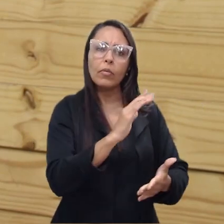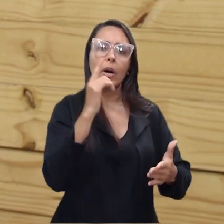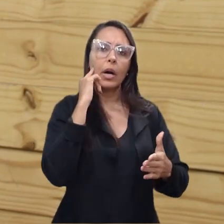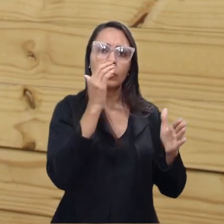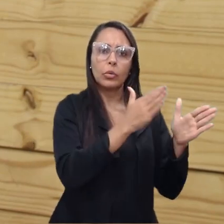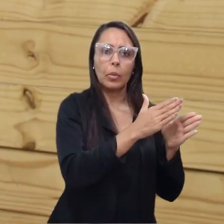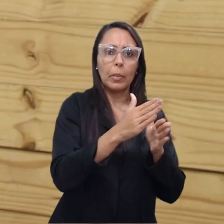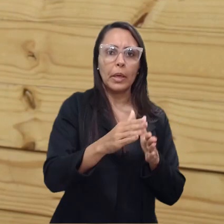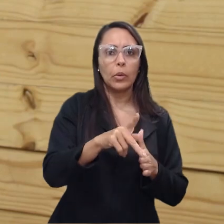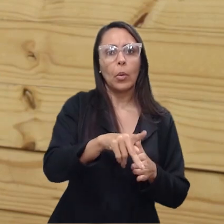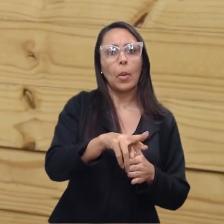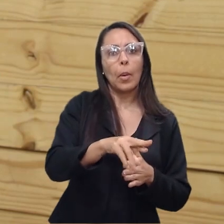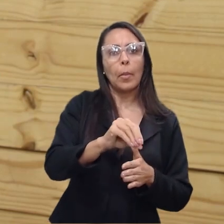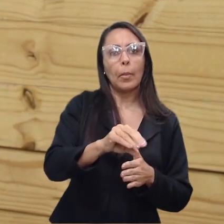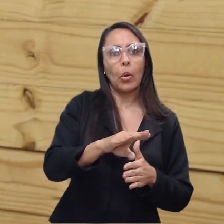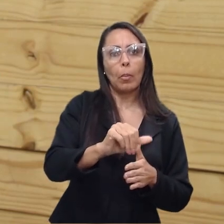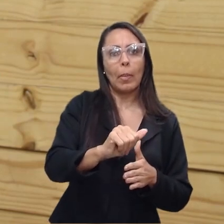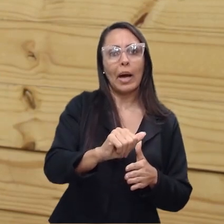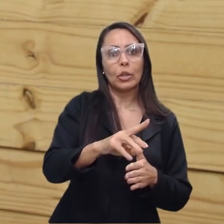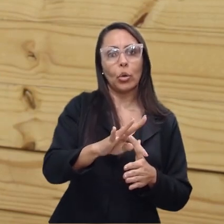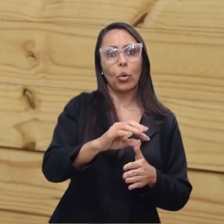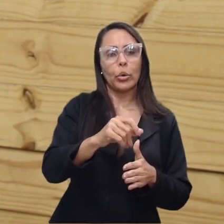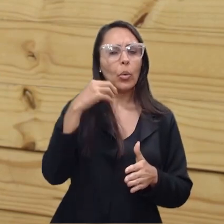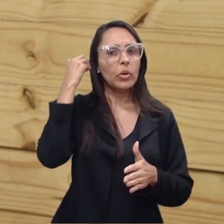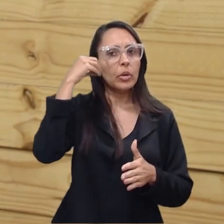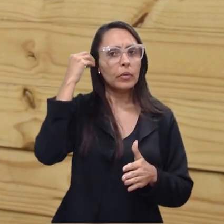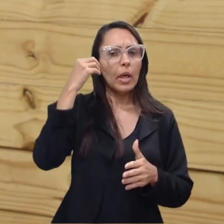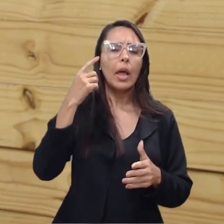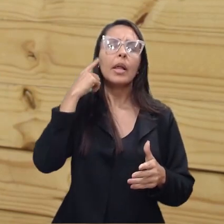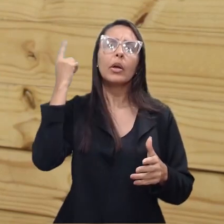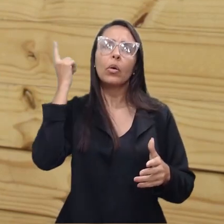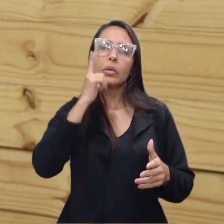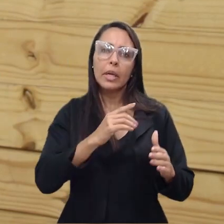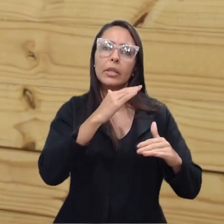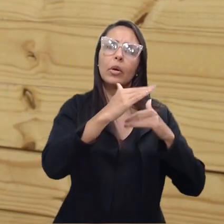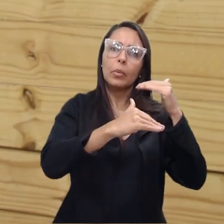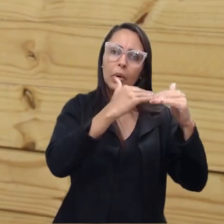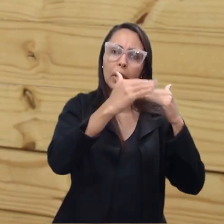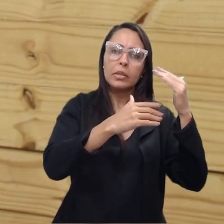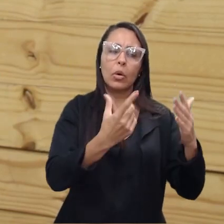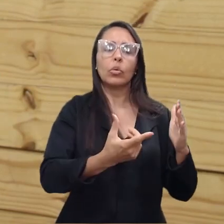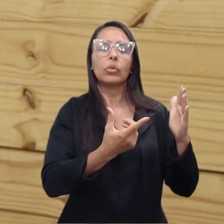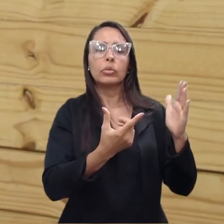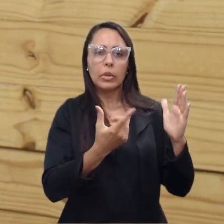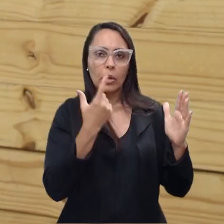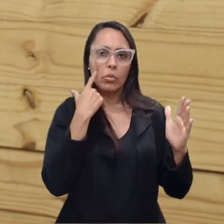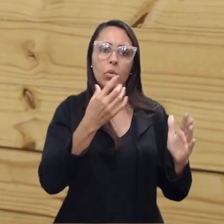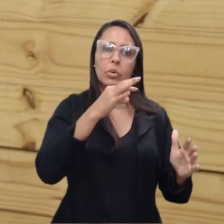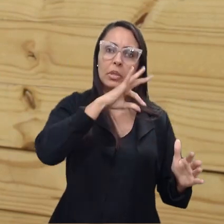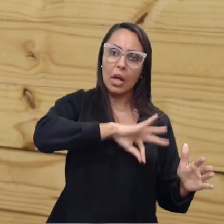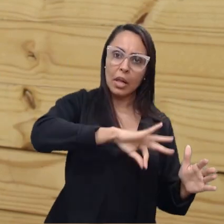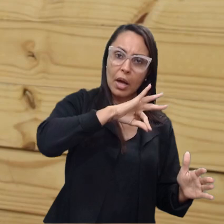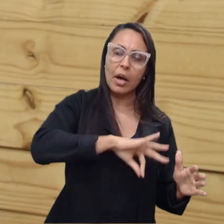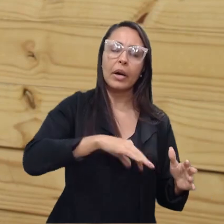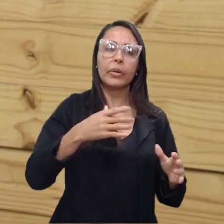período probatório, ele consegue ali ter uma progressão no seu salário, ele vai ter